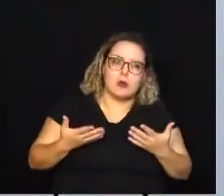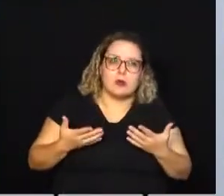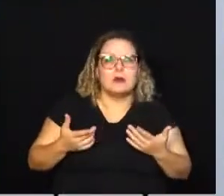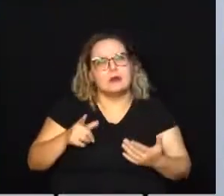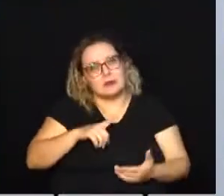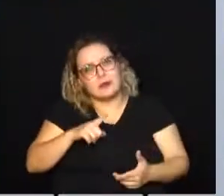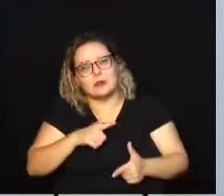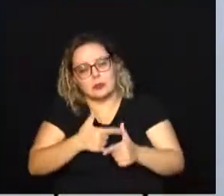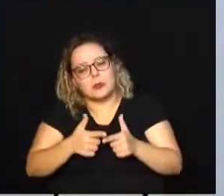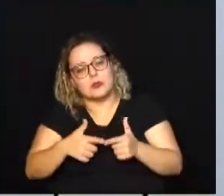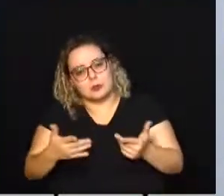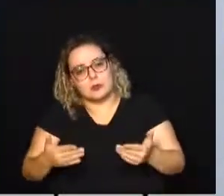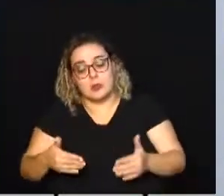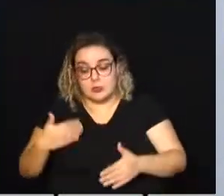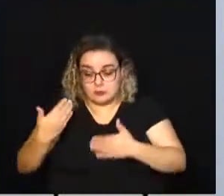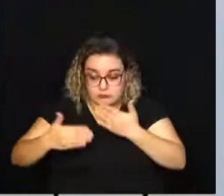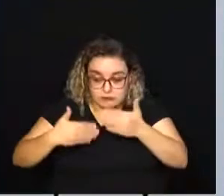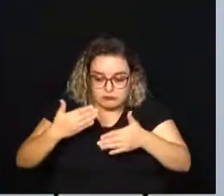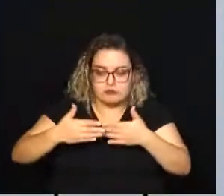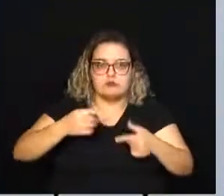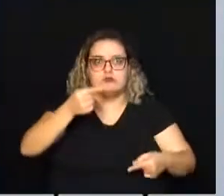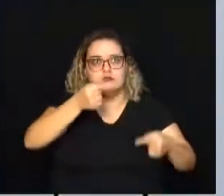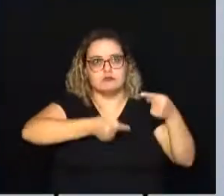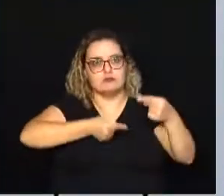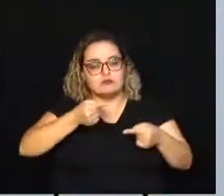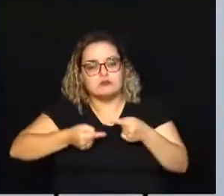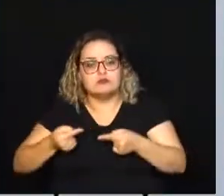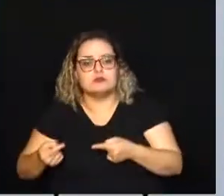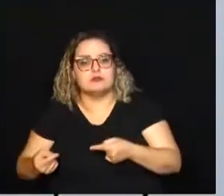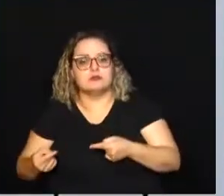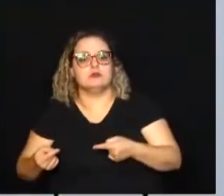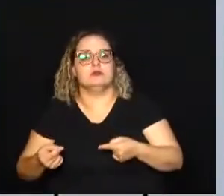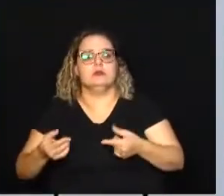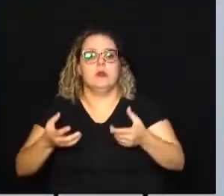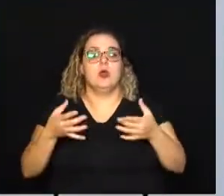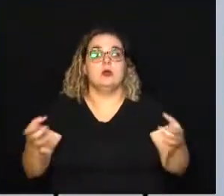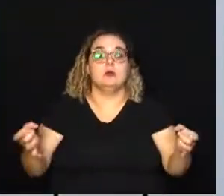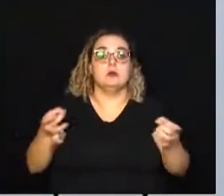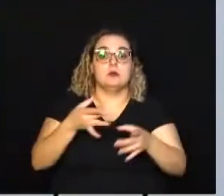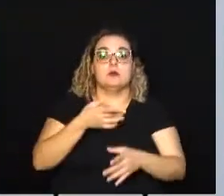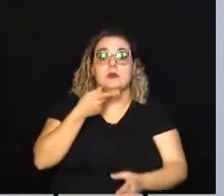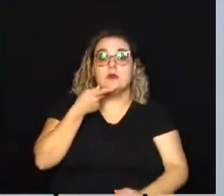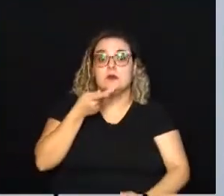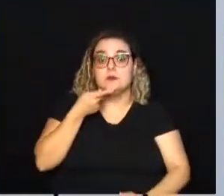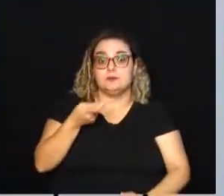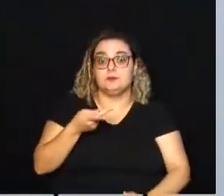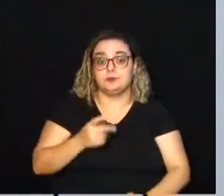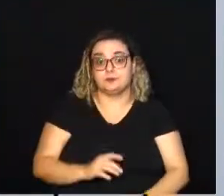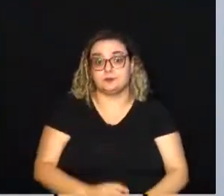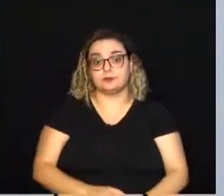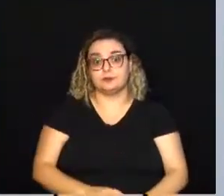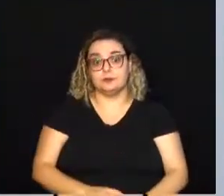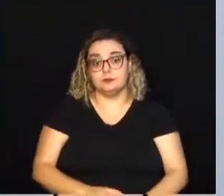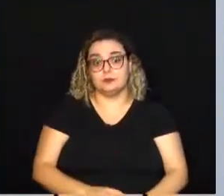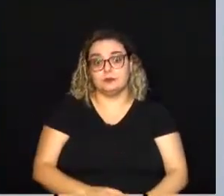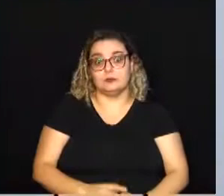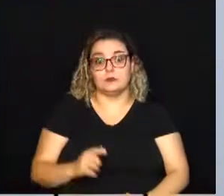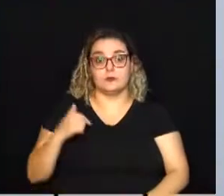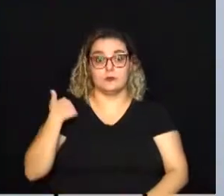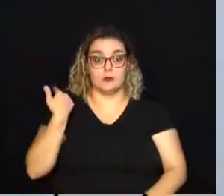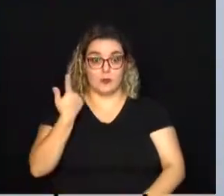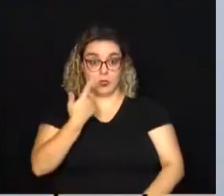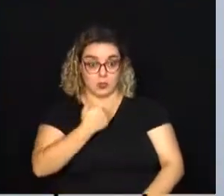que vai continuar daqui para frente. Eu quero terminar, Gabriel, dizendo assim, que a gente